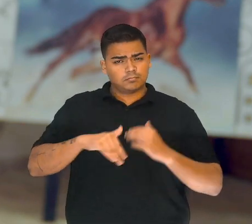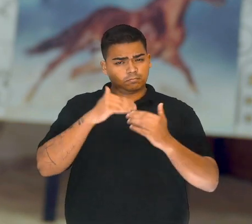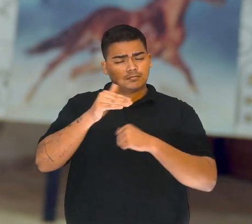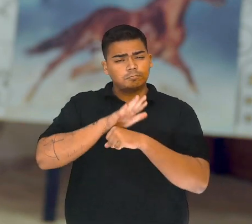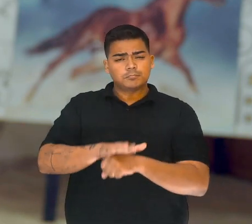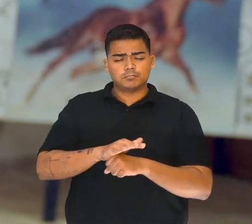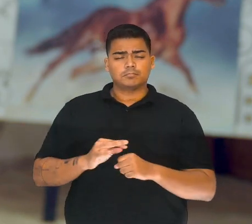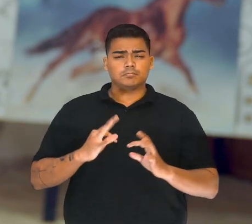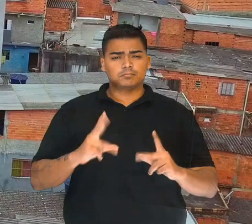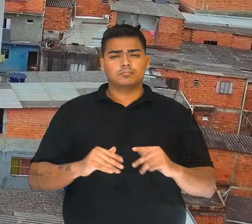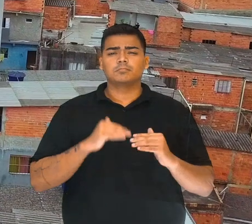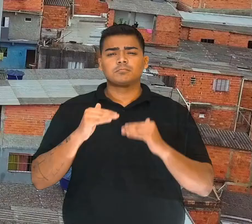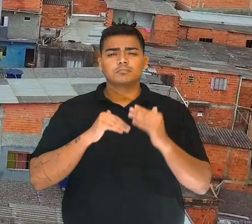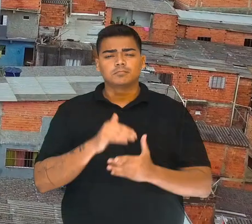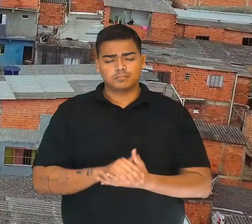prosperar e ajudar o Brasil a crescer.